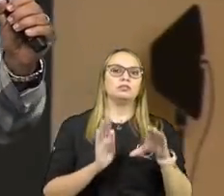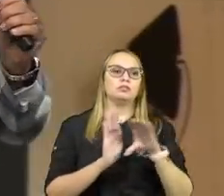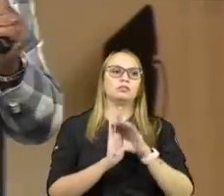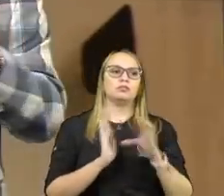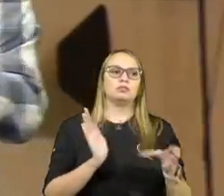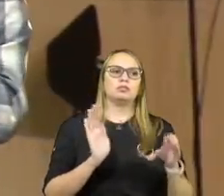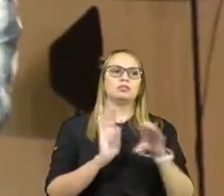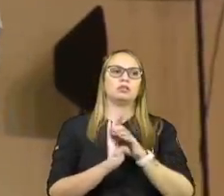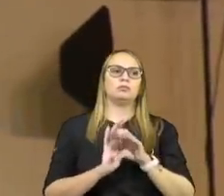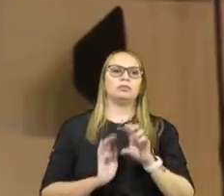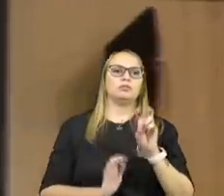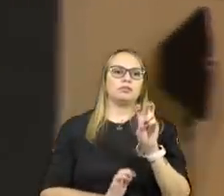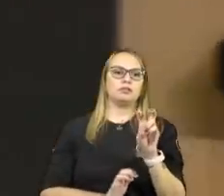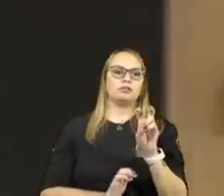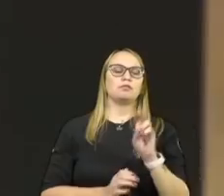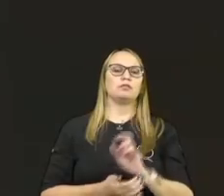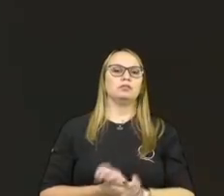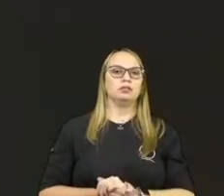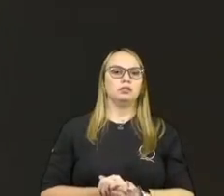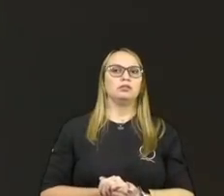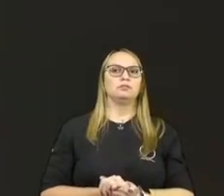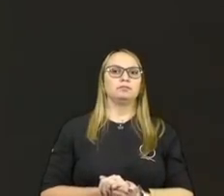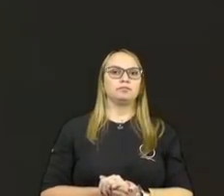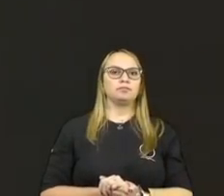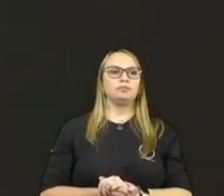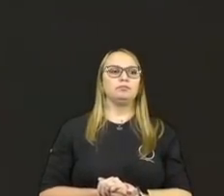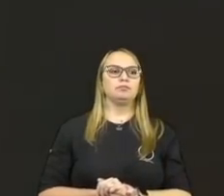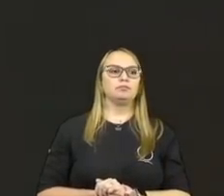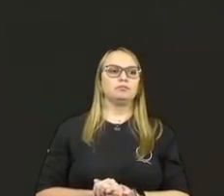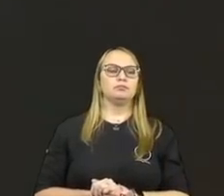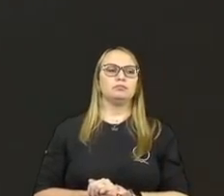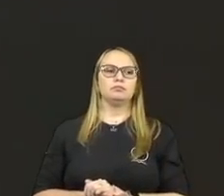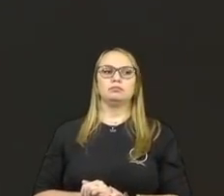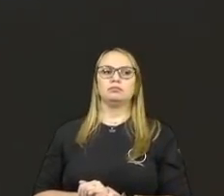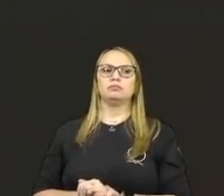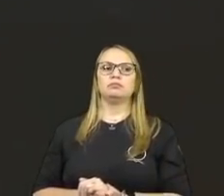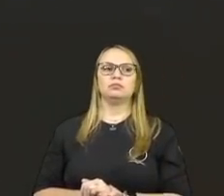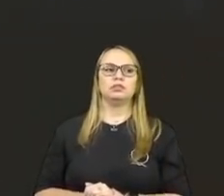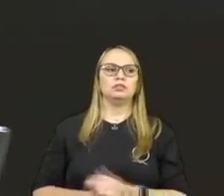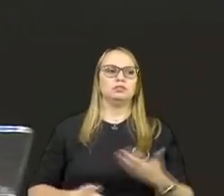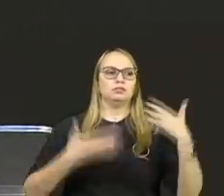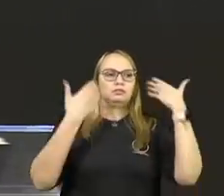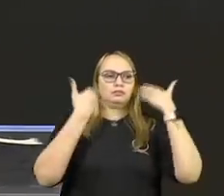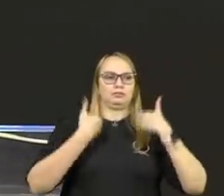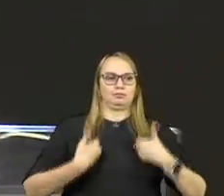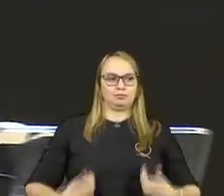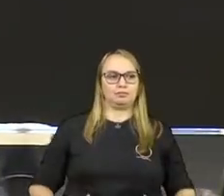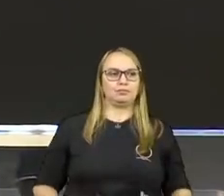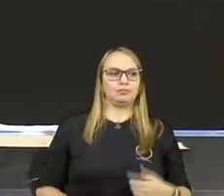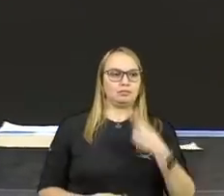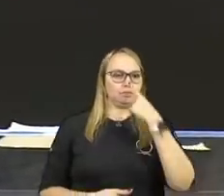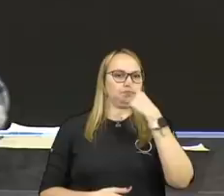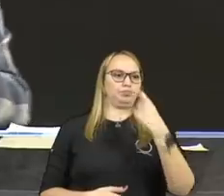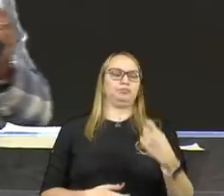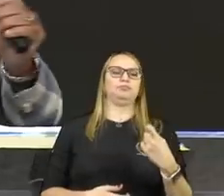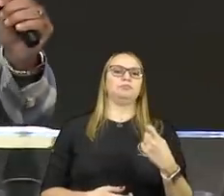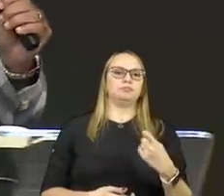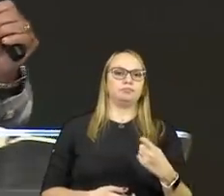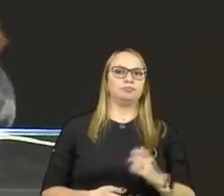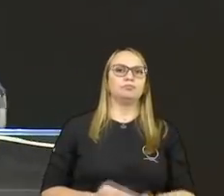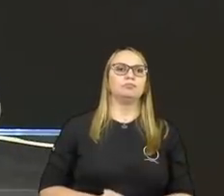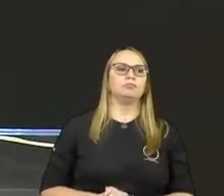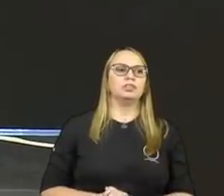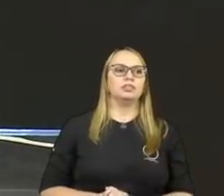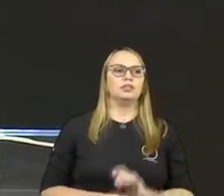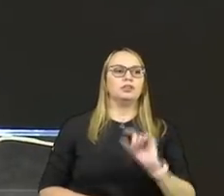partir do versículo 5, mortificai os vossos membros que estão sobre a terra. Quem tem que fazer